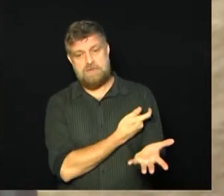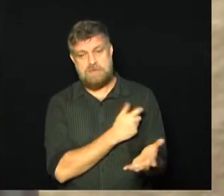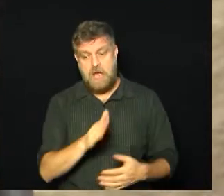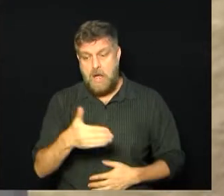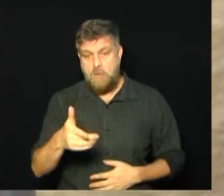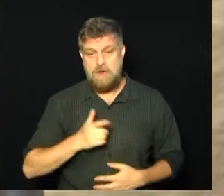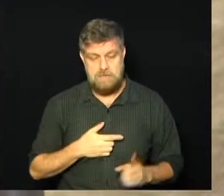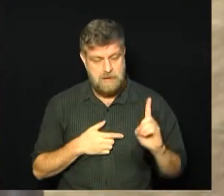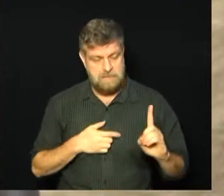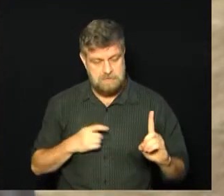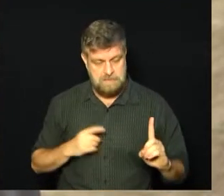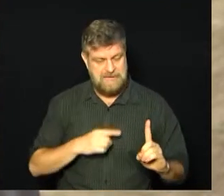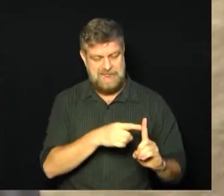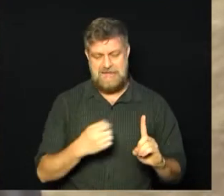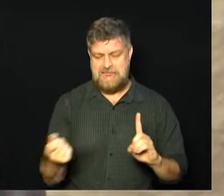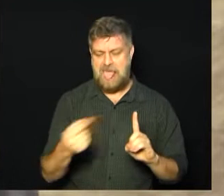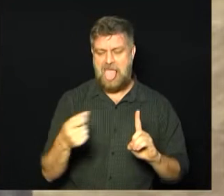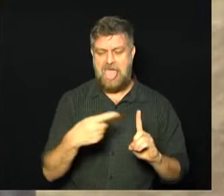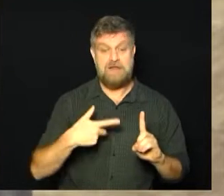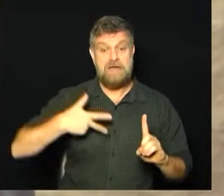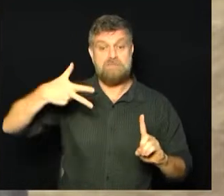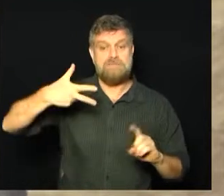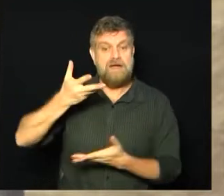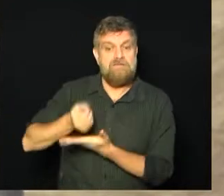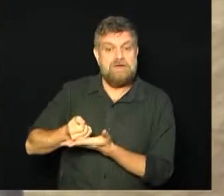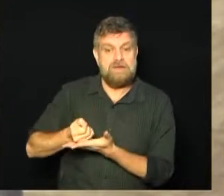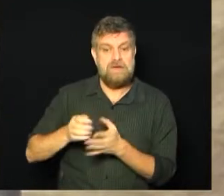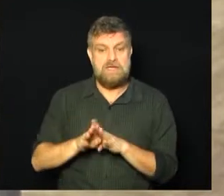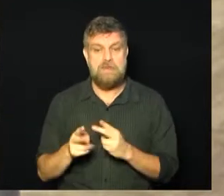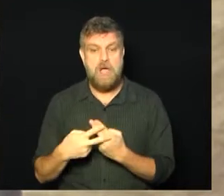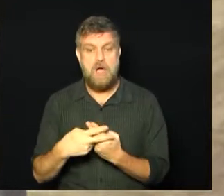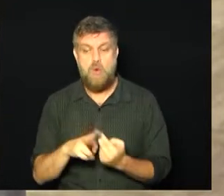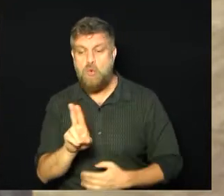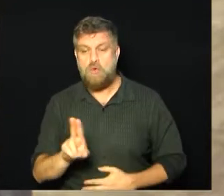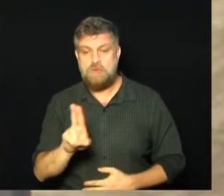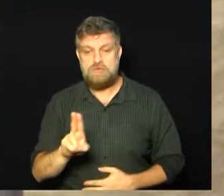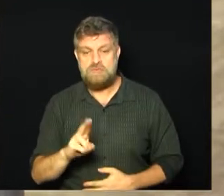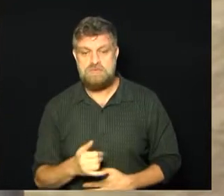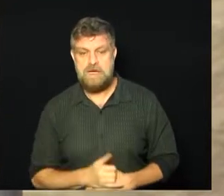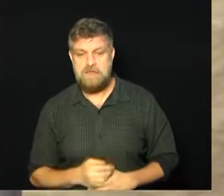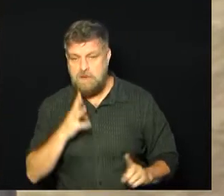o atendente dizer que alguém maltratou ele, vai estar registrado. E quando também o usuário dizer que